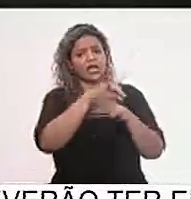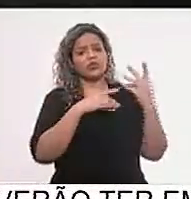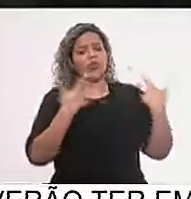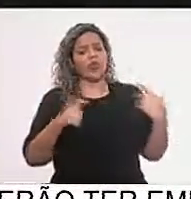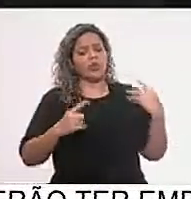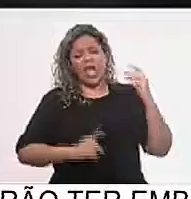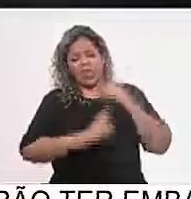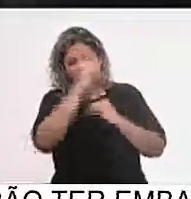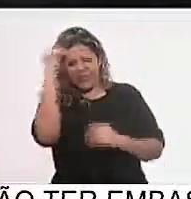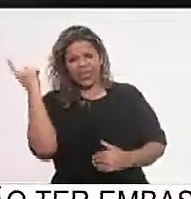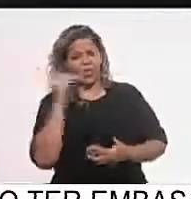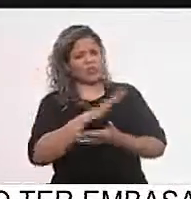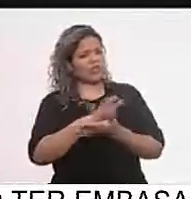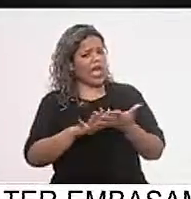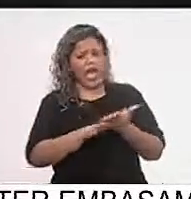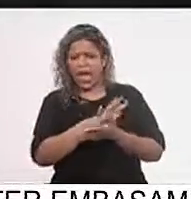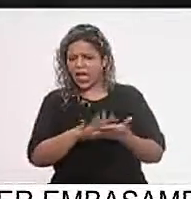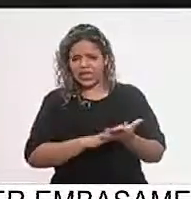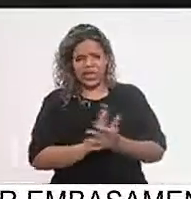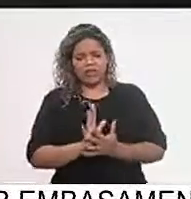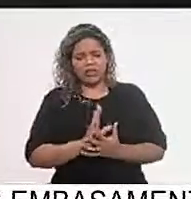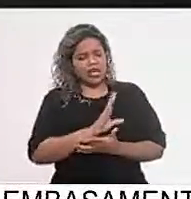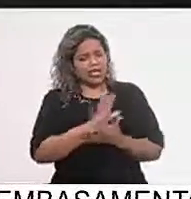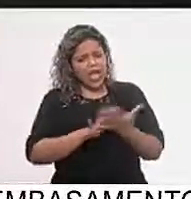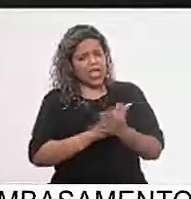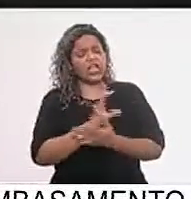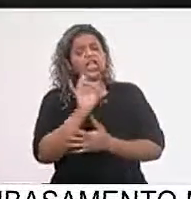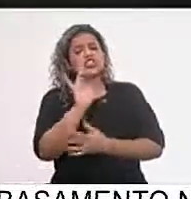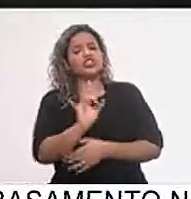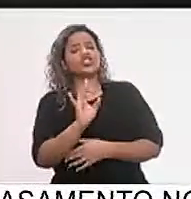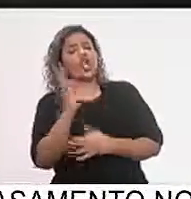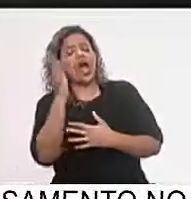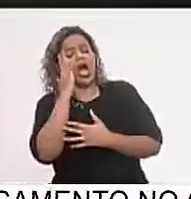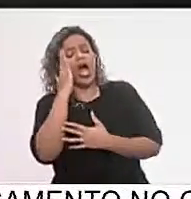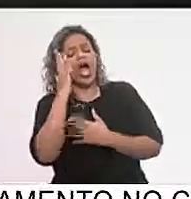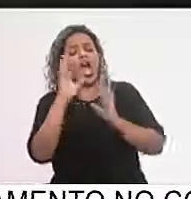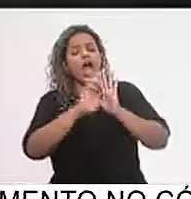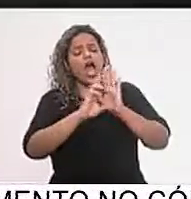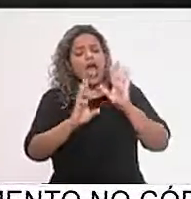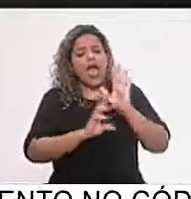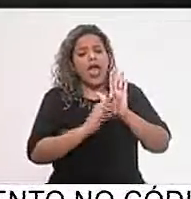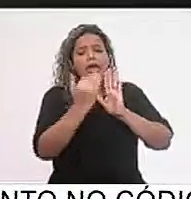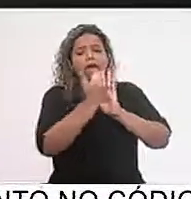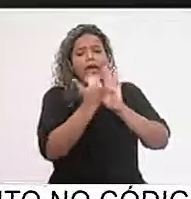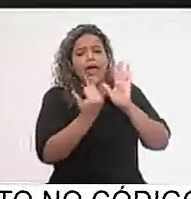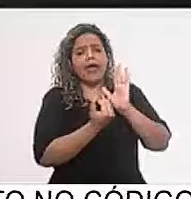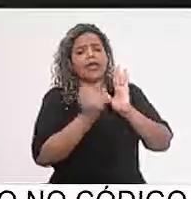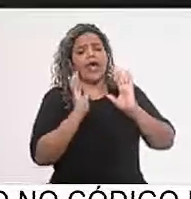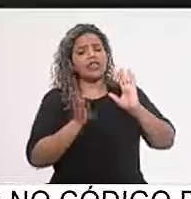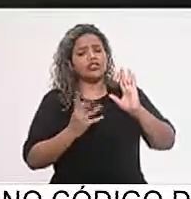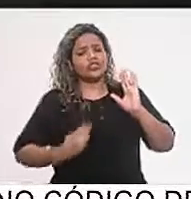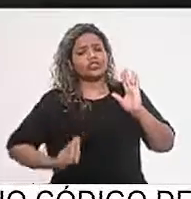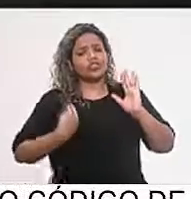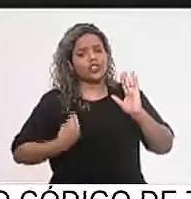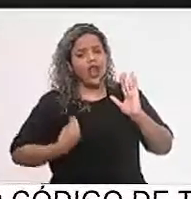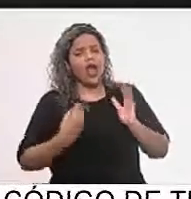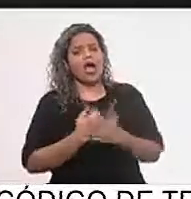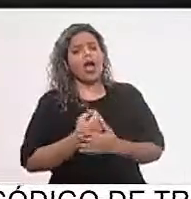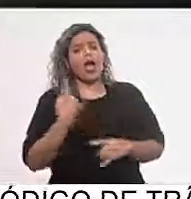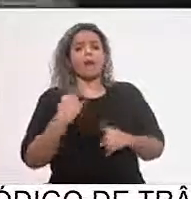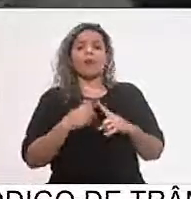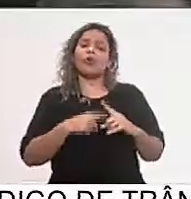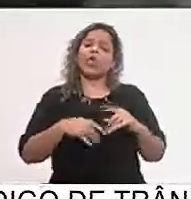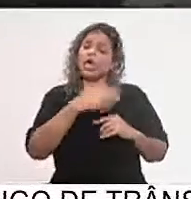está inventando nada o deputado Alexandre Freitas. Ele simplesmente está normatizando uma questão para que os